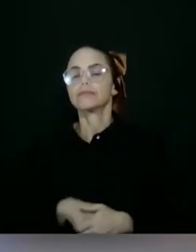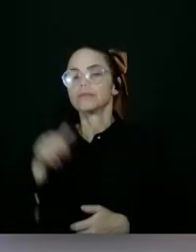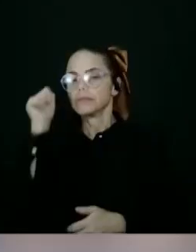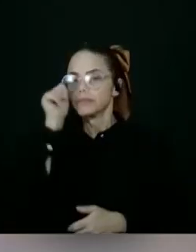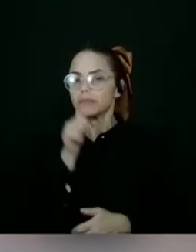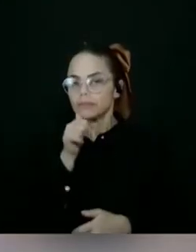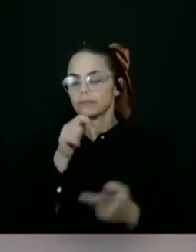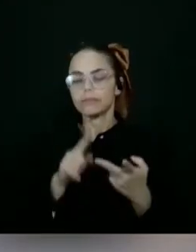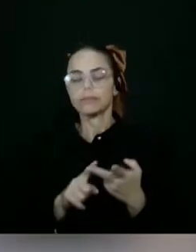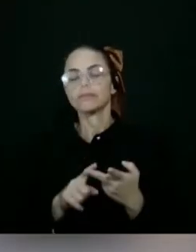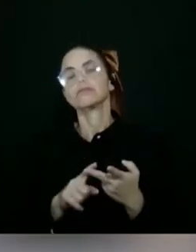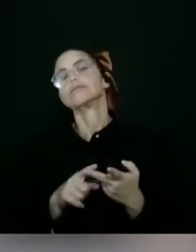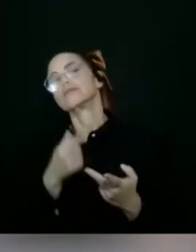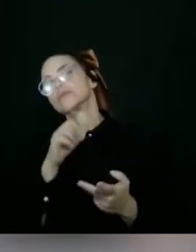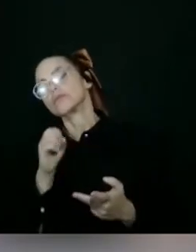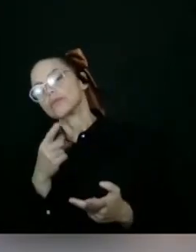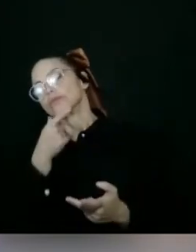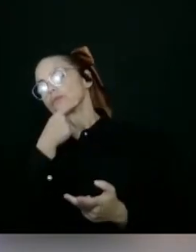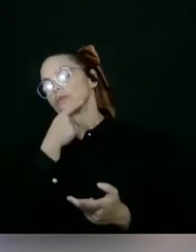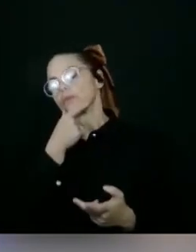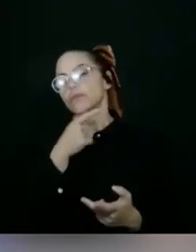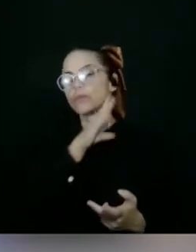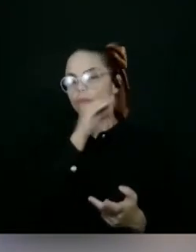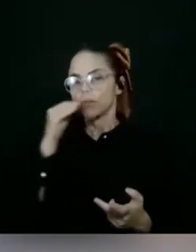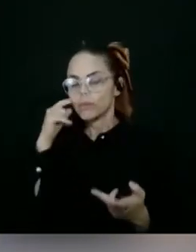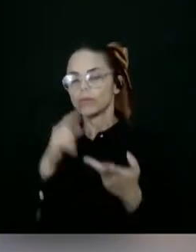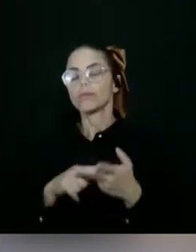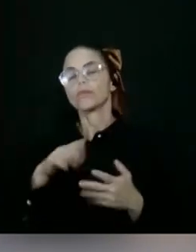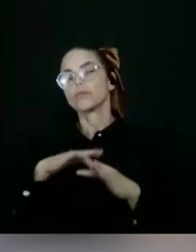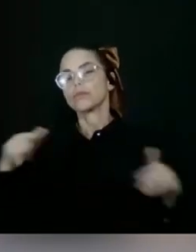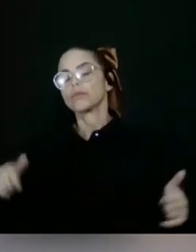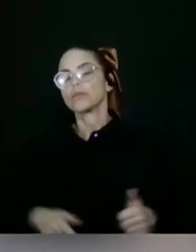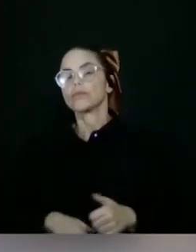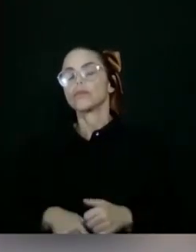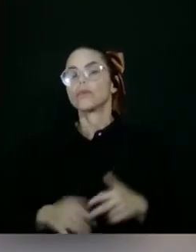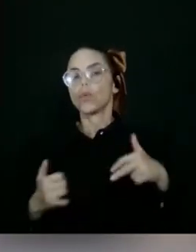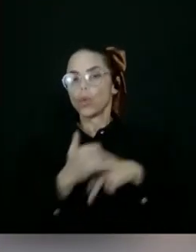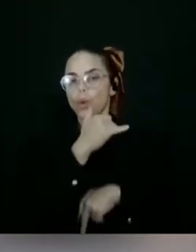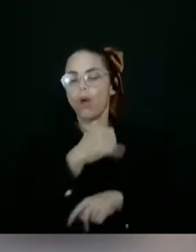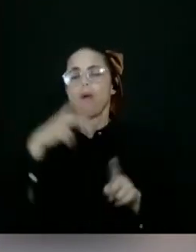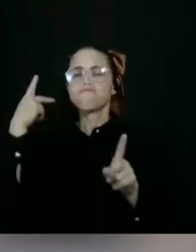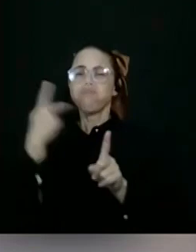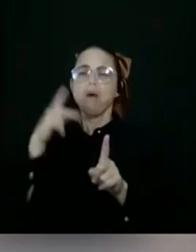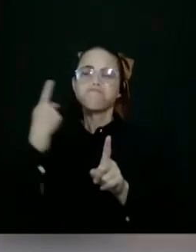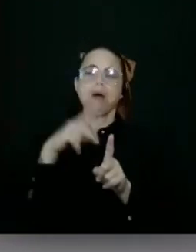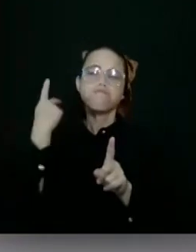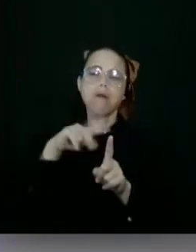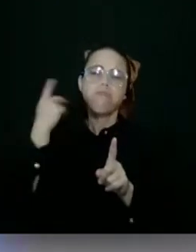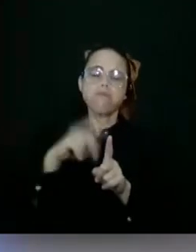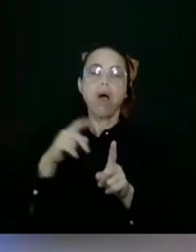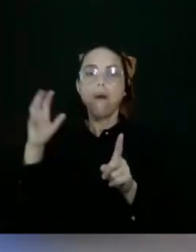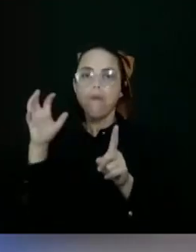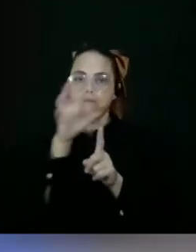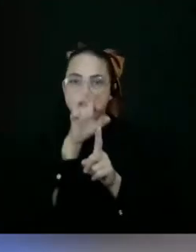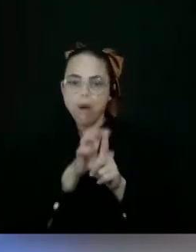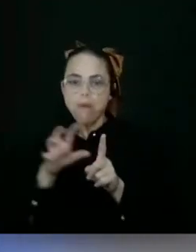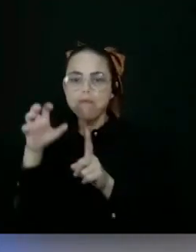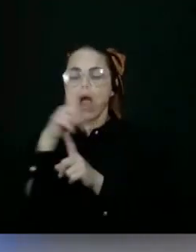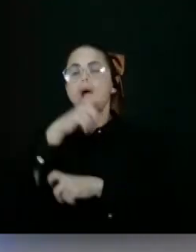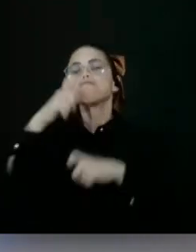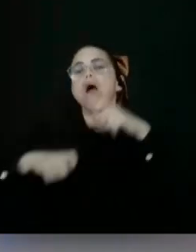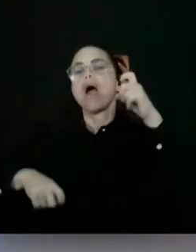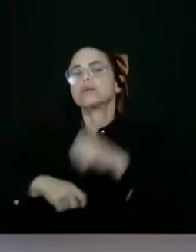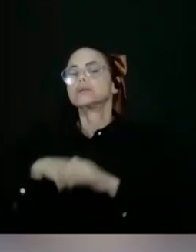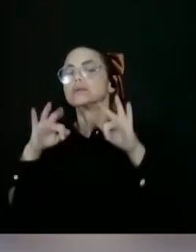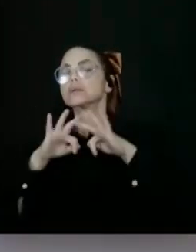de uma criança, ou de um adolescente, vítima, né, de agressão física ou agressão sexual, seja familiar,